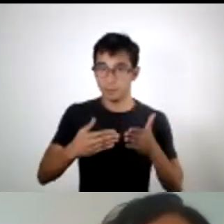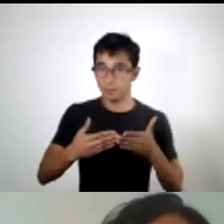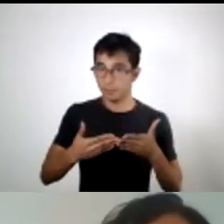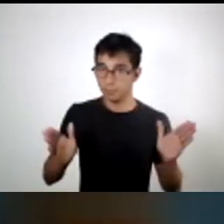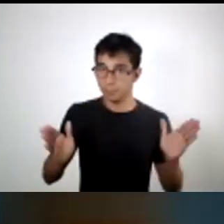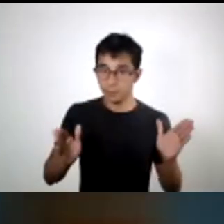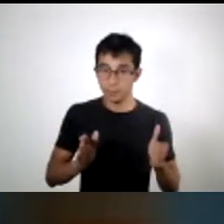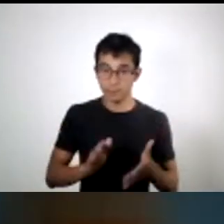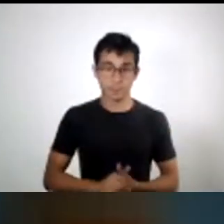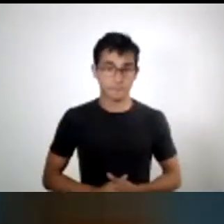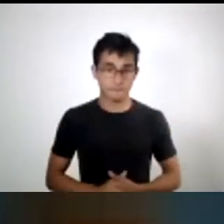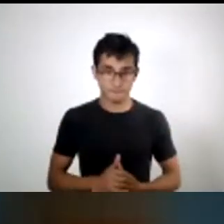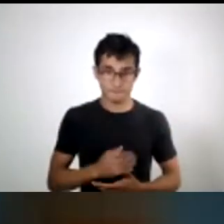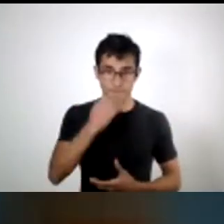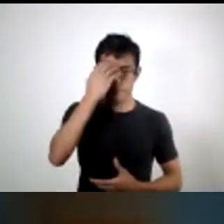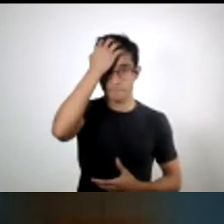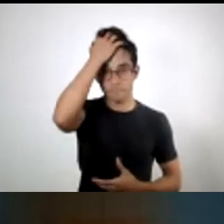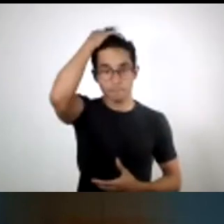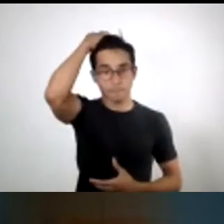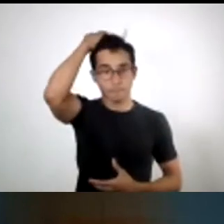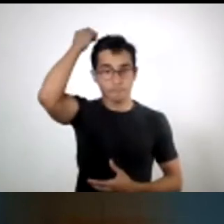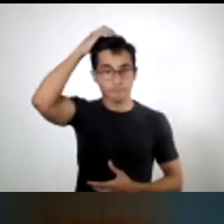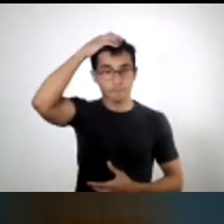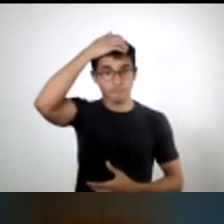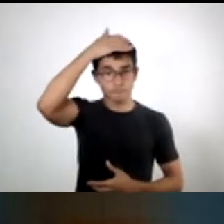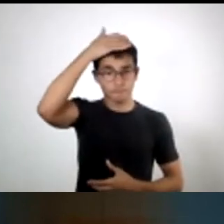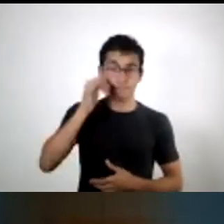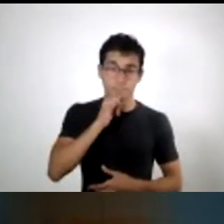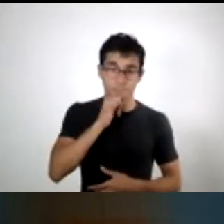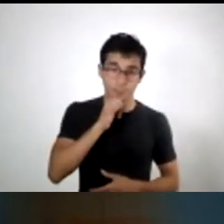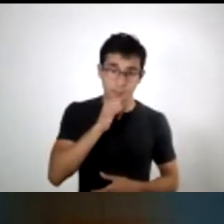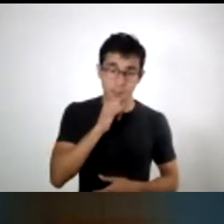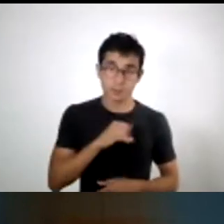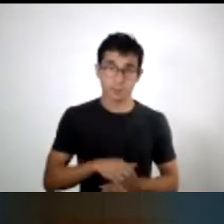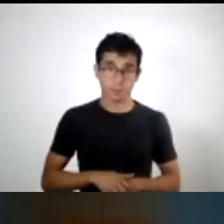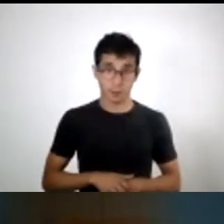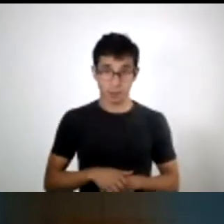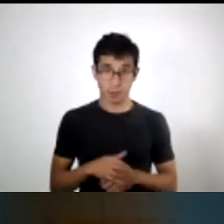exemplo, o que sai daqui, né? O